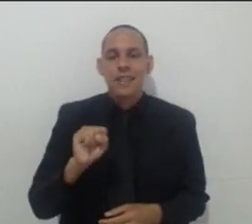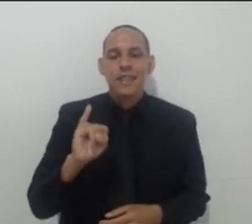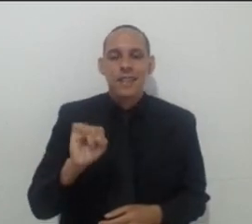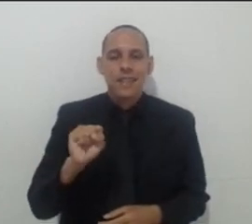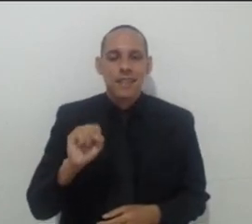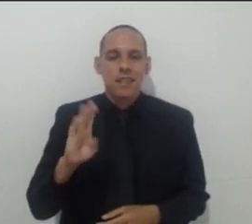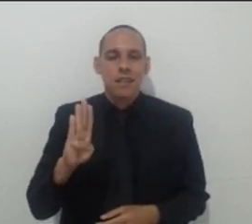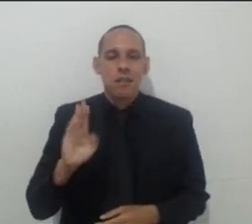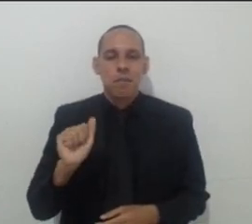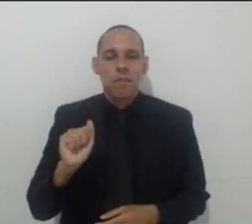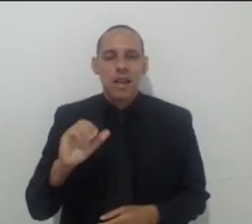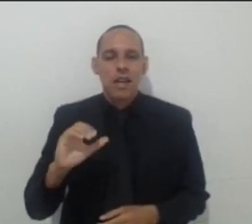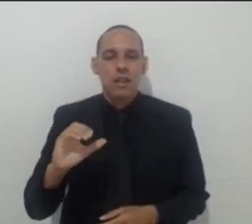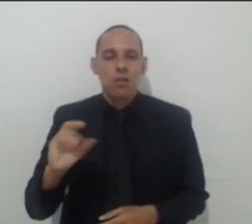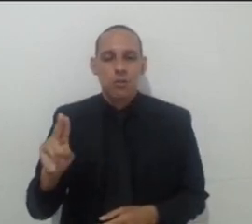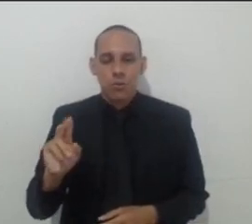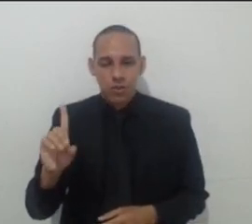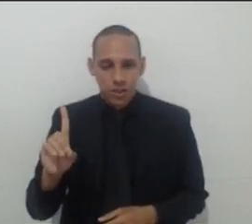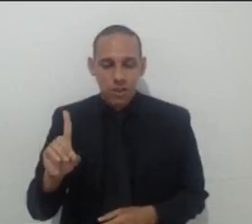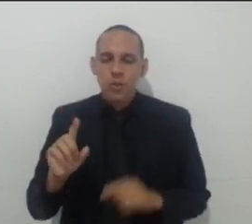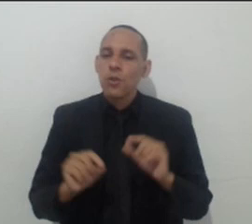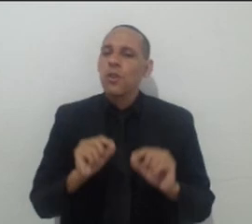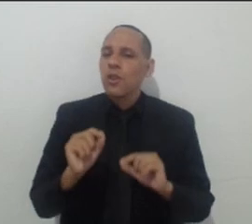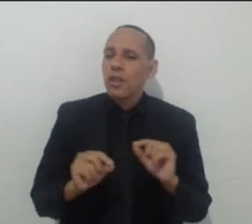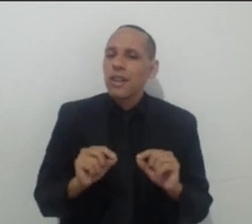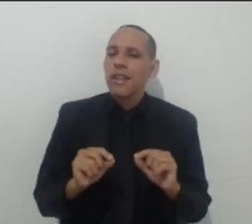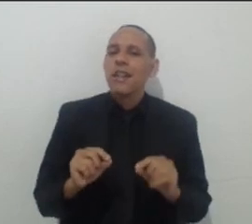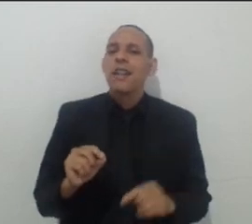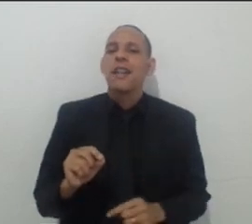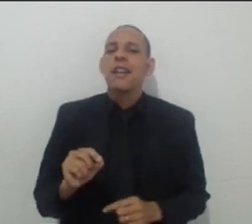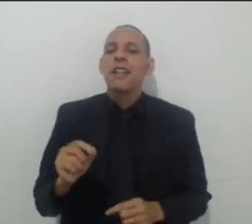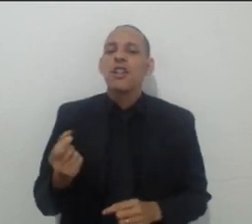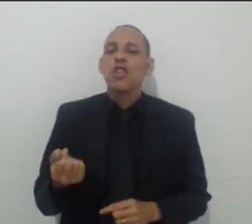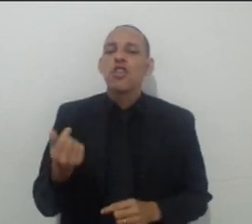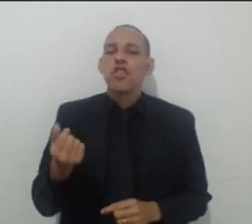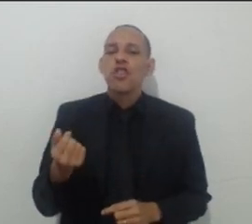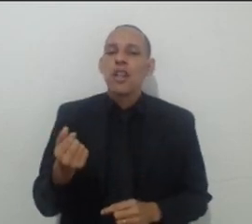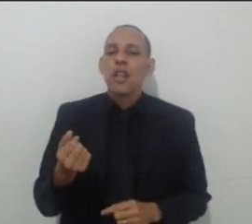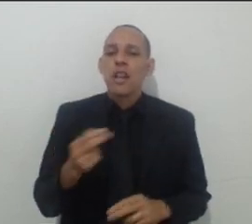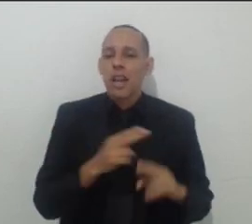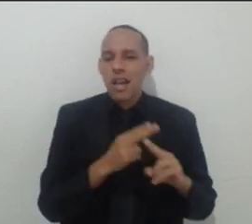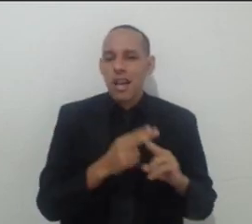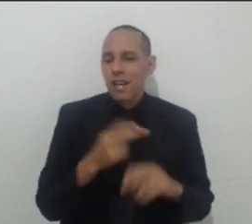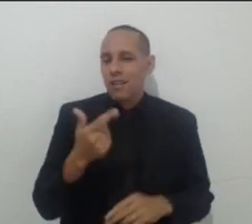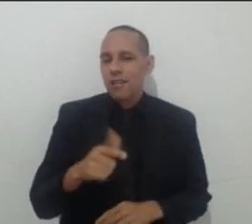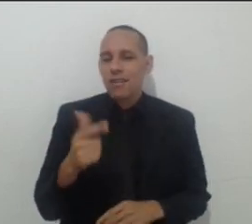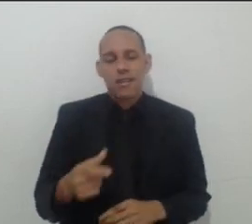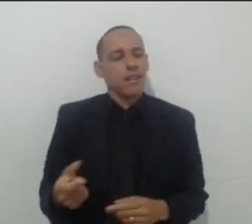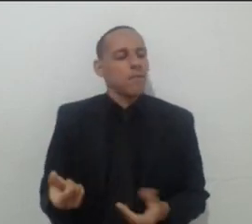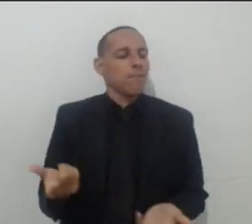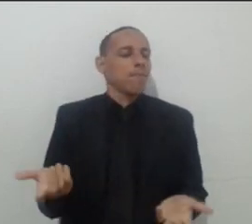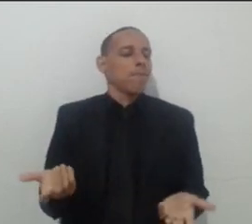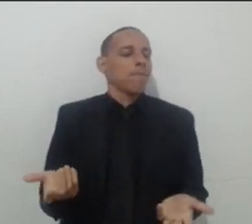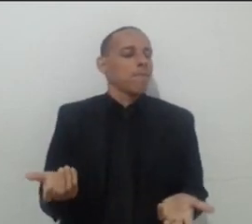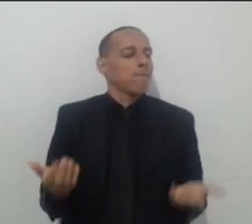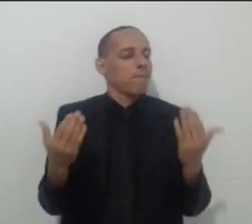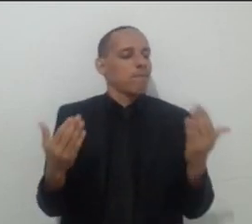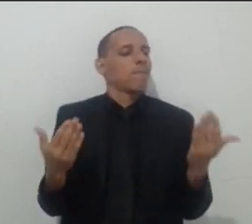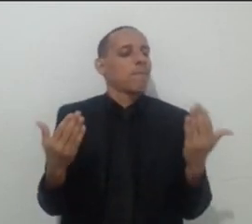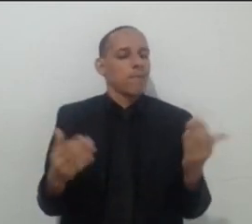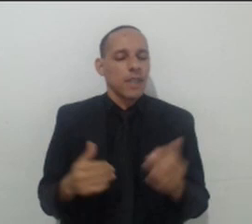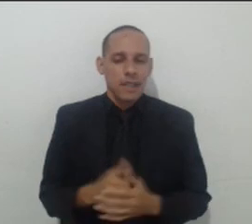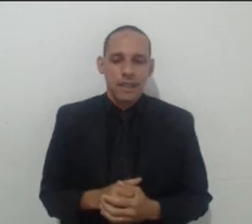havia saldo na conta da Caixa Econômica, que isso é uma coisa que é improvável, né? Então,